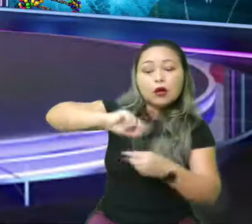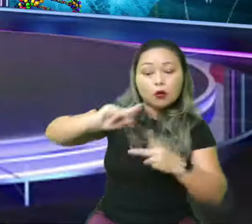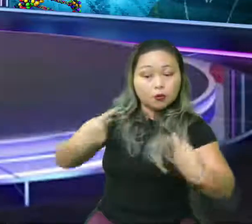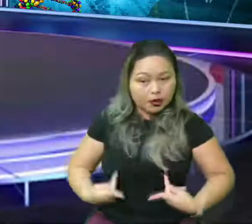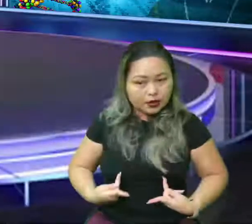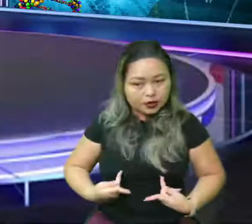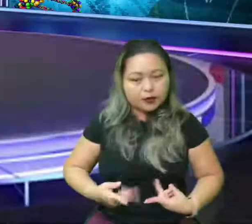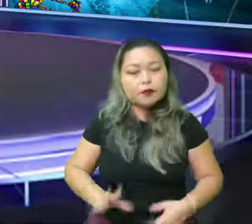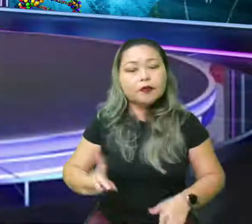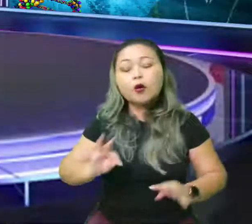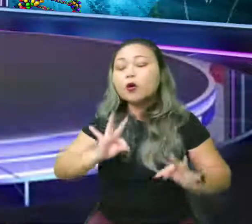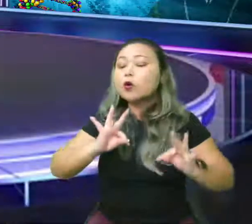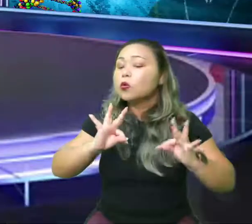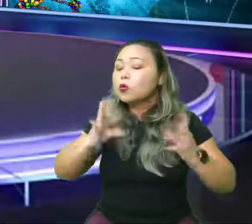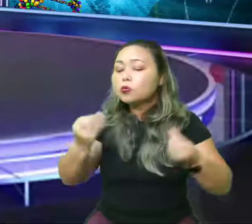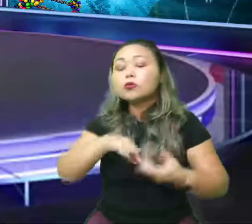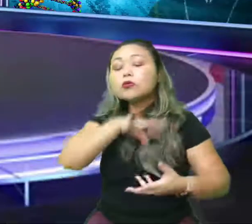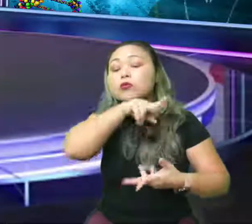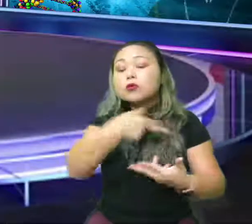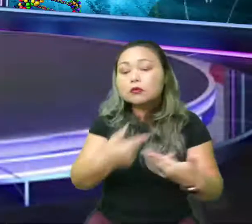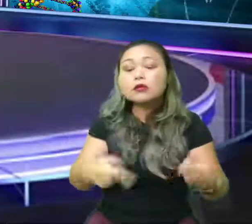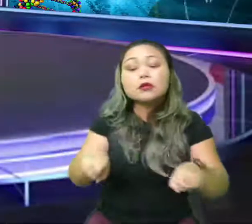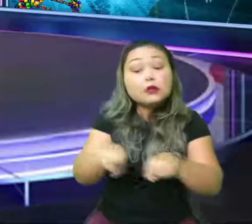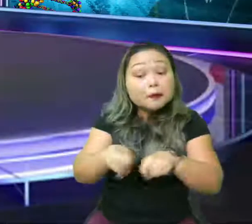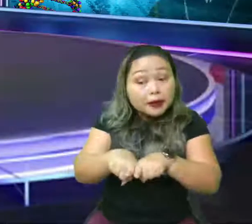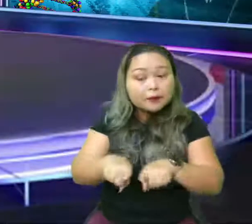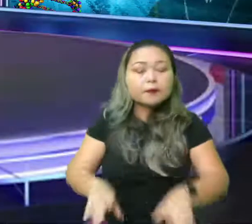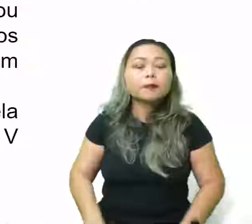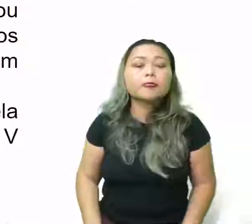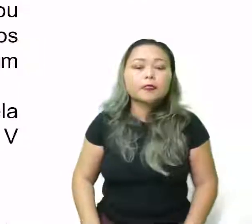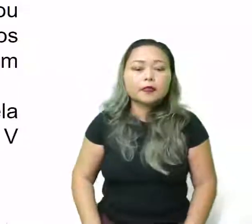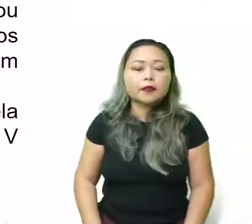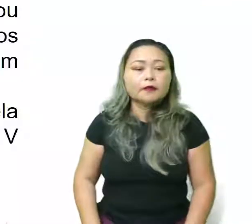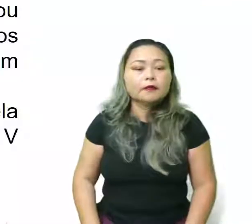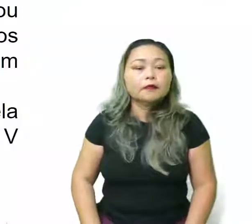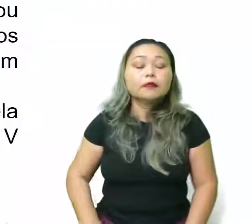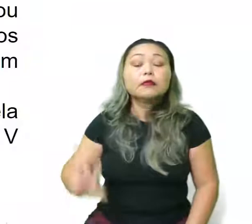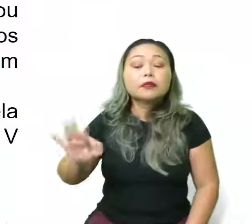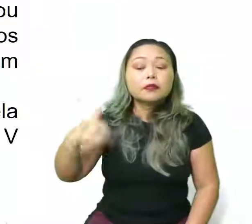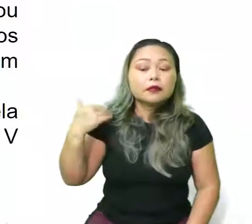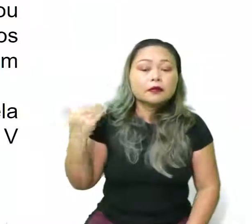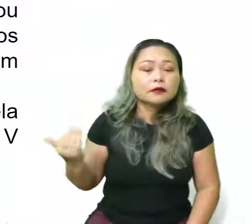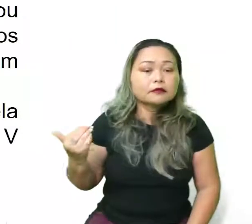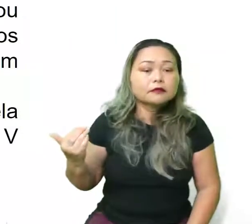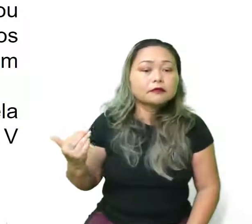humana, né? E todos os outros animais também. Seguindo,